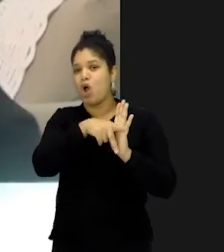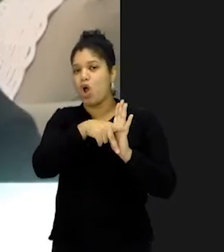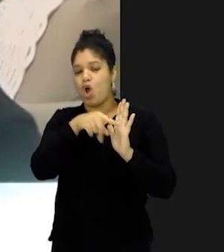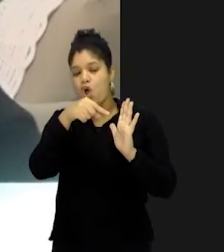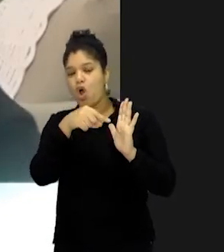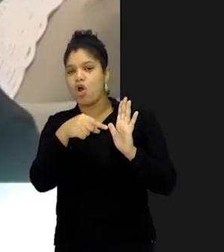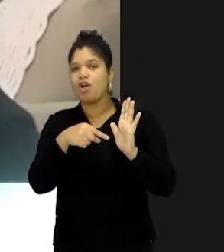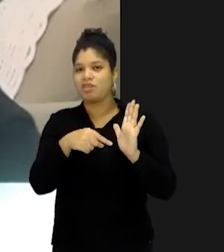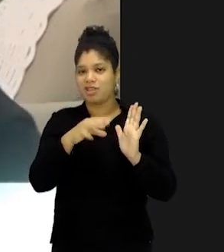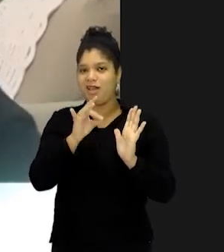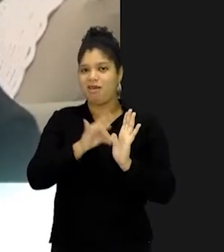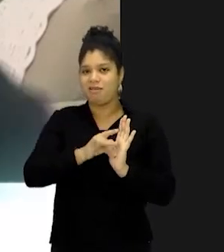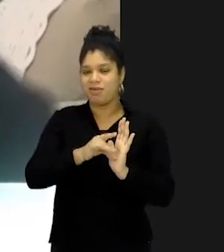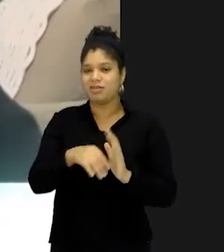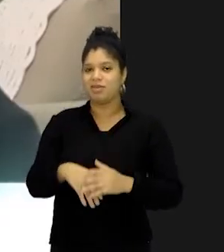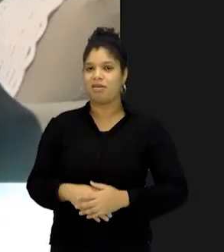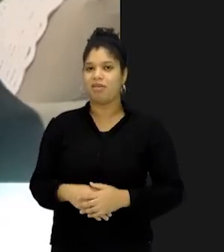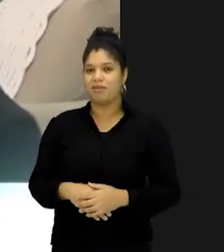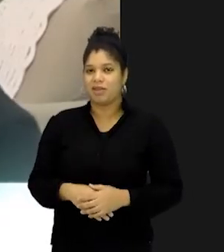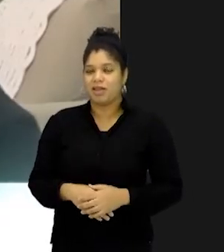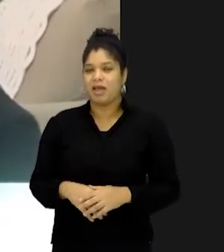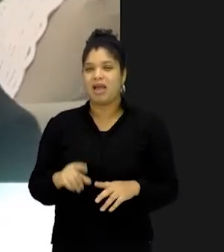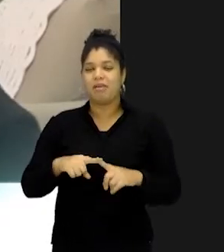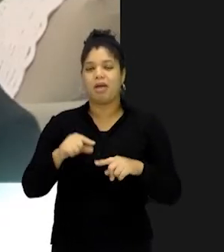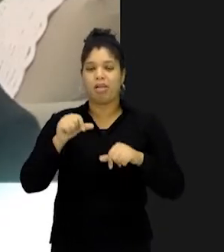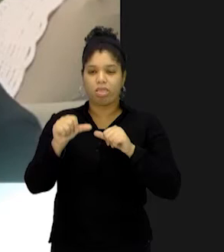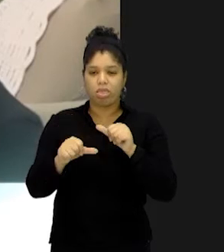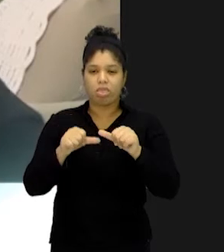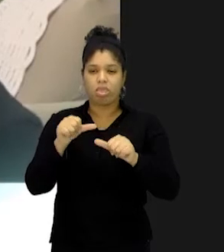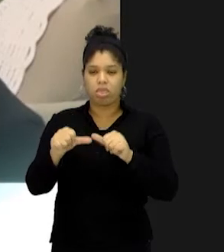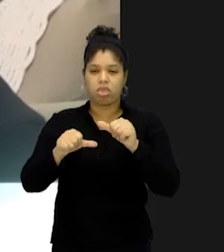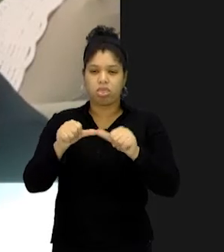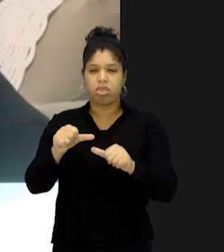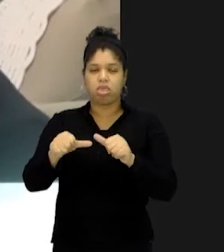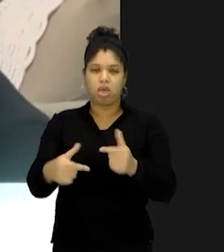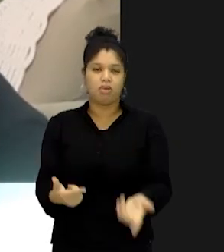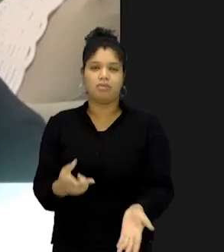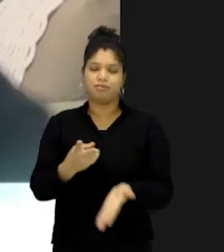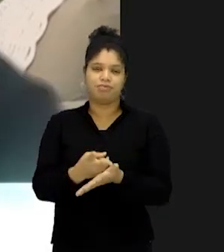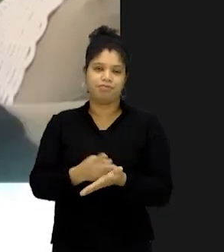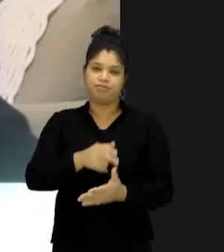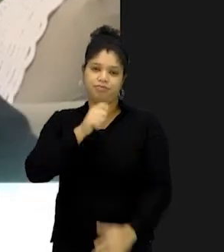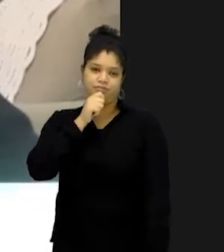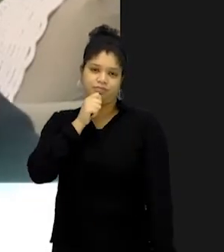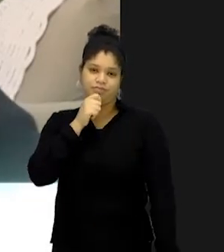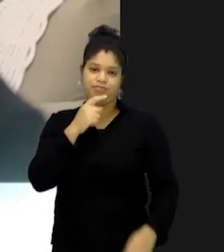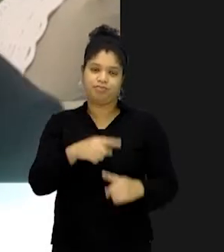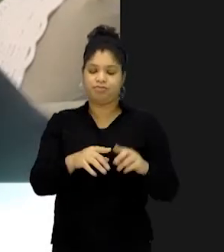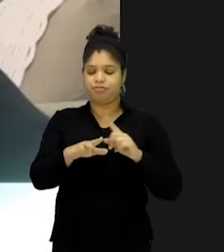surrealismo acabou eu perdendo a chance de continuar fazendo por conta da minha